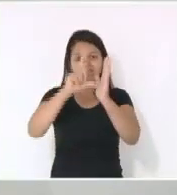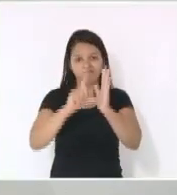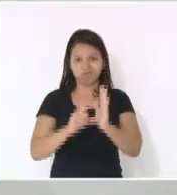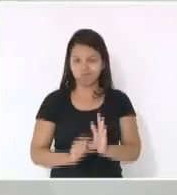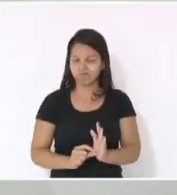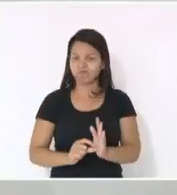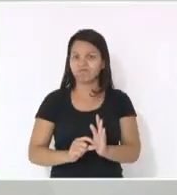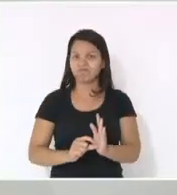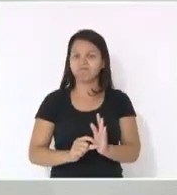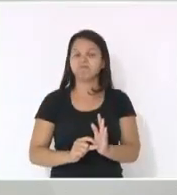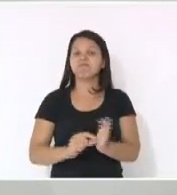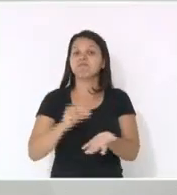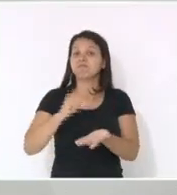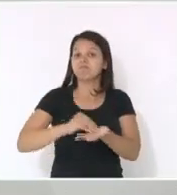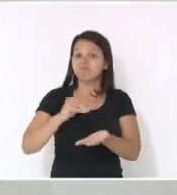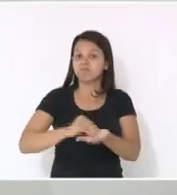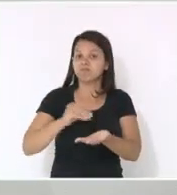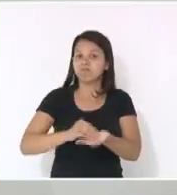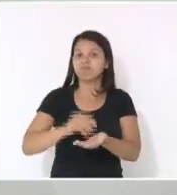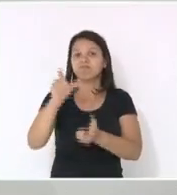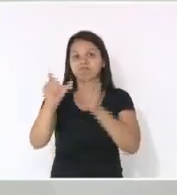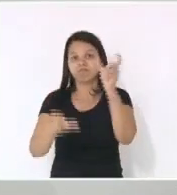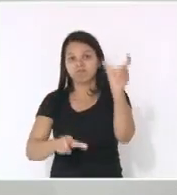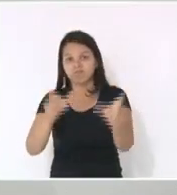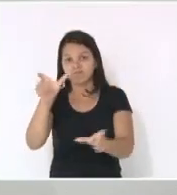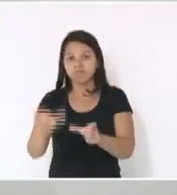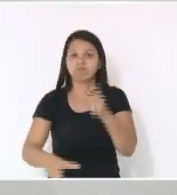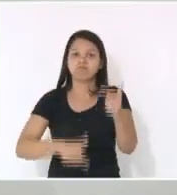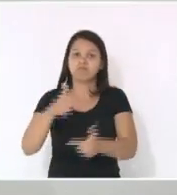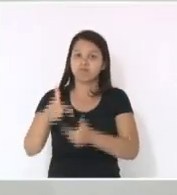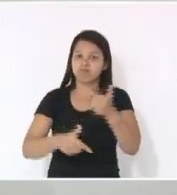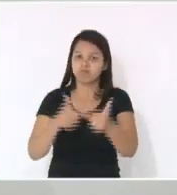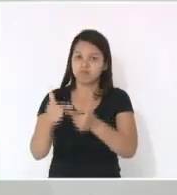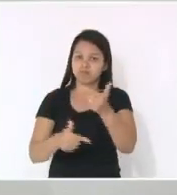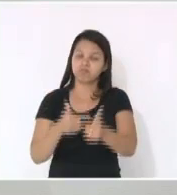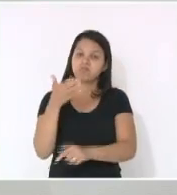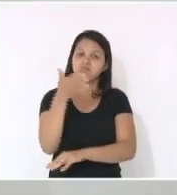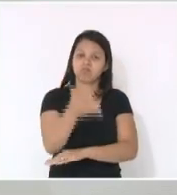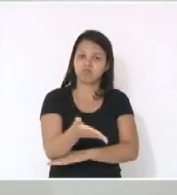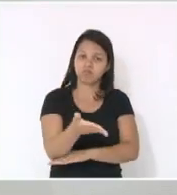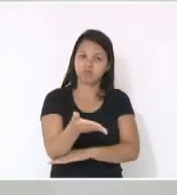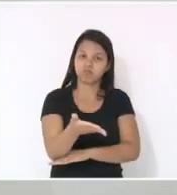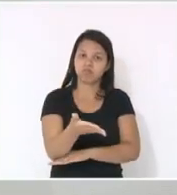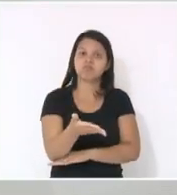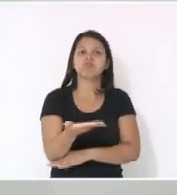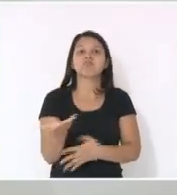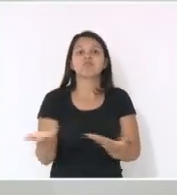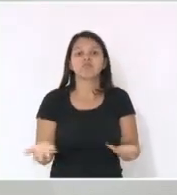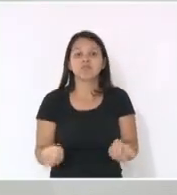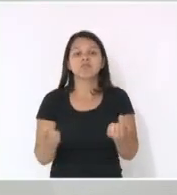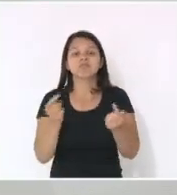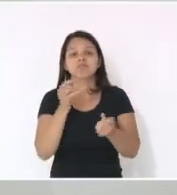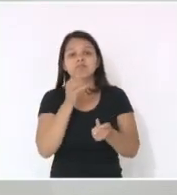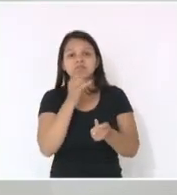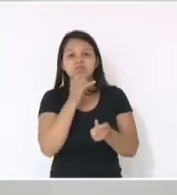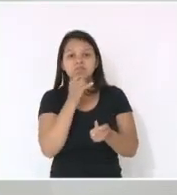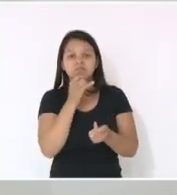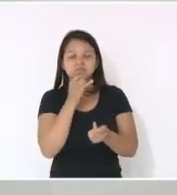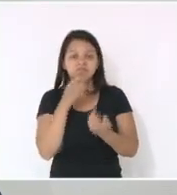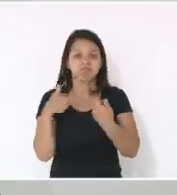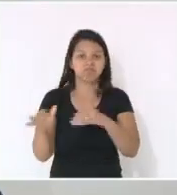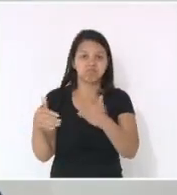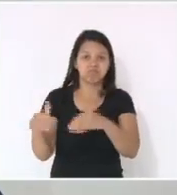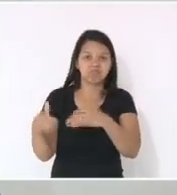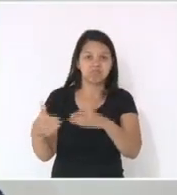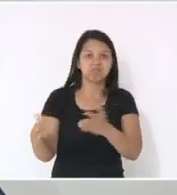há falta de pessoal para trabalhar lá, há uma espécie de, eu não diria sucateamento, mas há uma queda muito